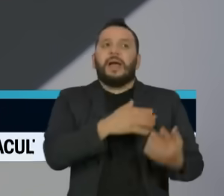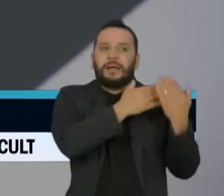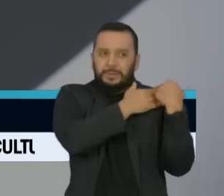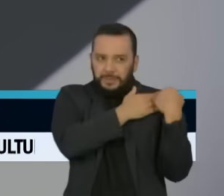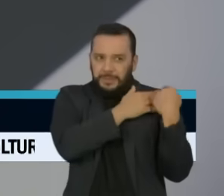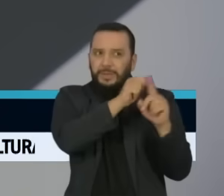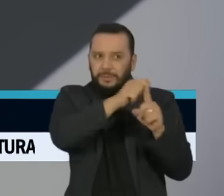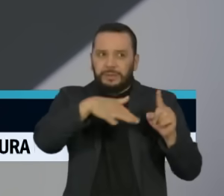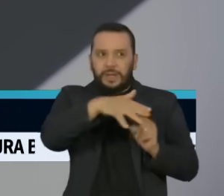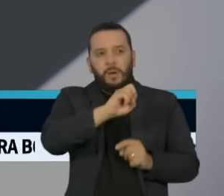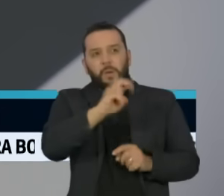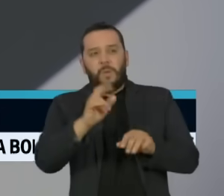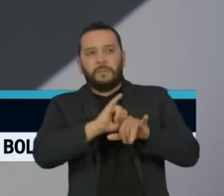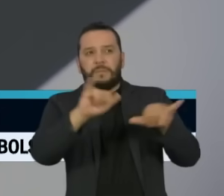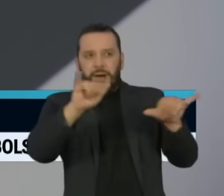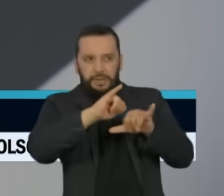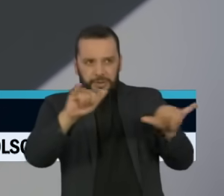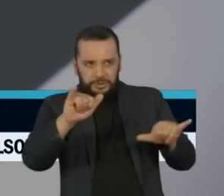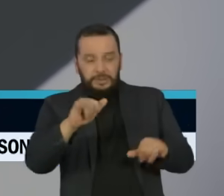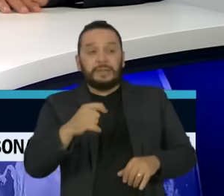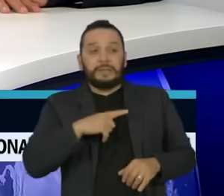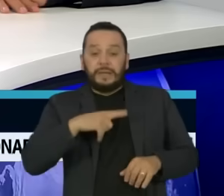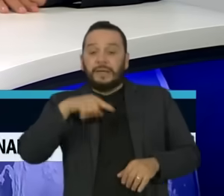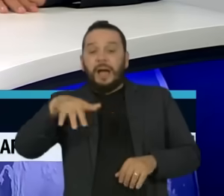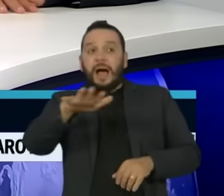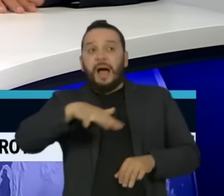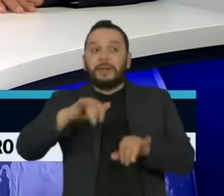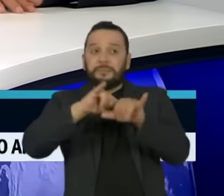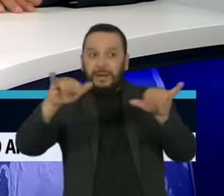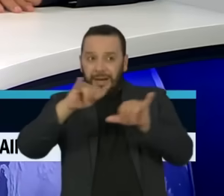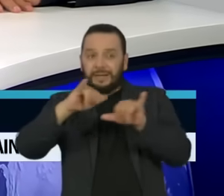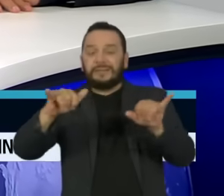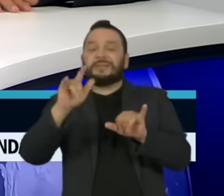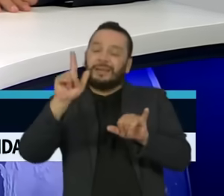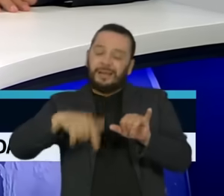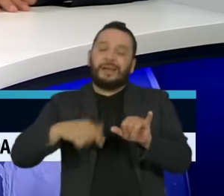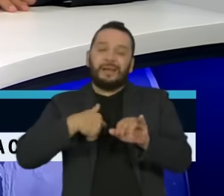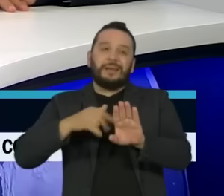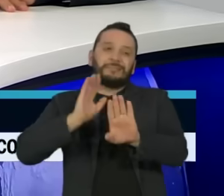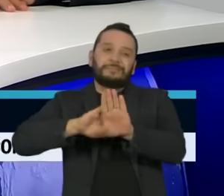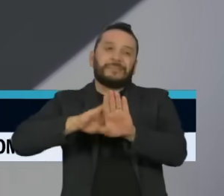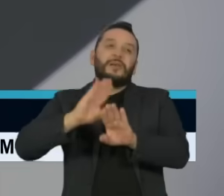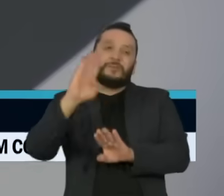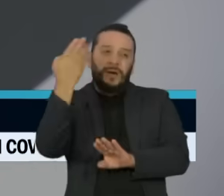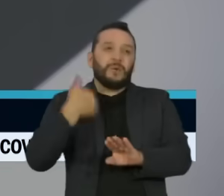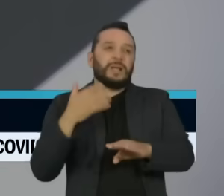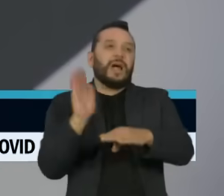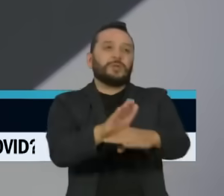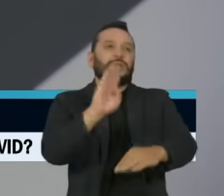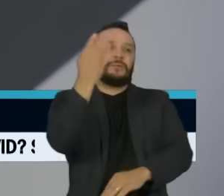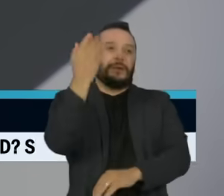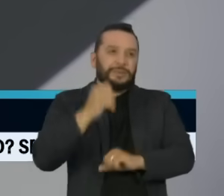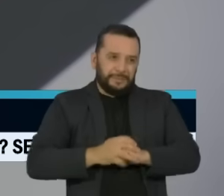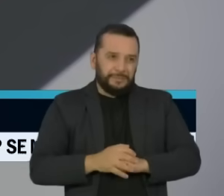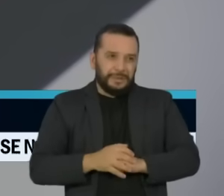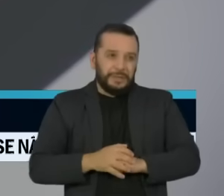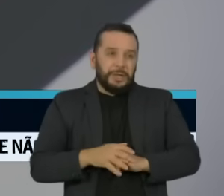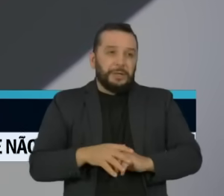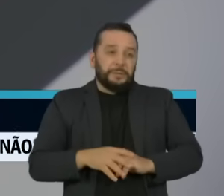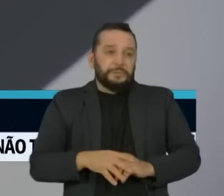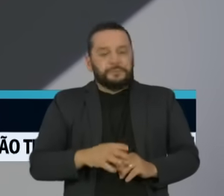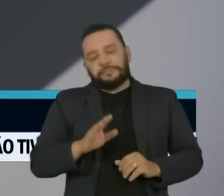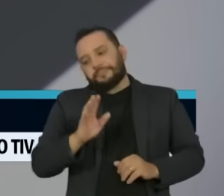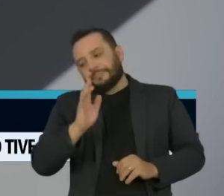marketing. Se tiver no setor de marketing, você está usando isso como uma fachada. É o Dorian Gray.